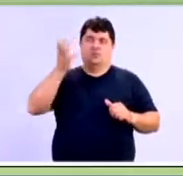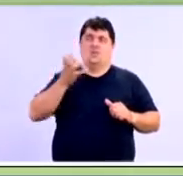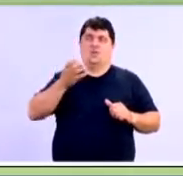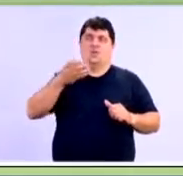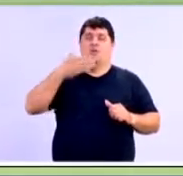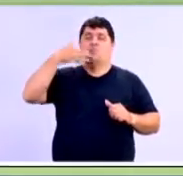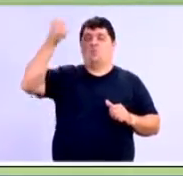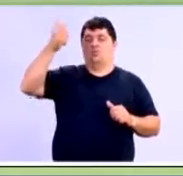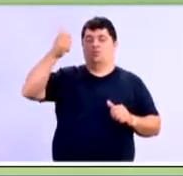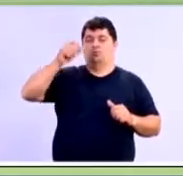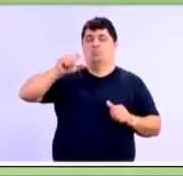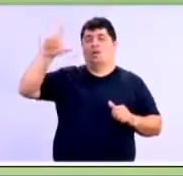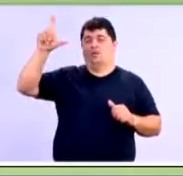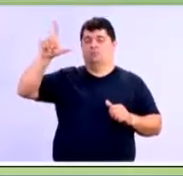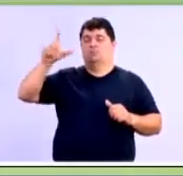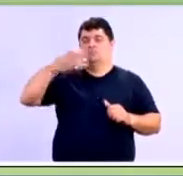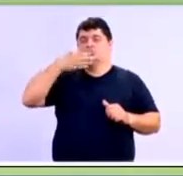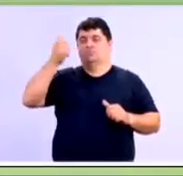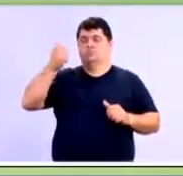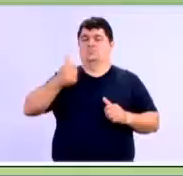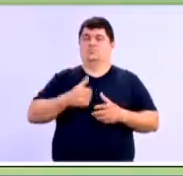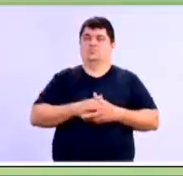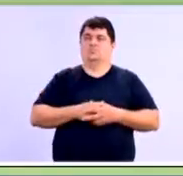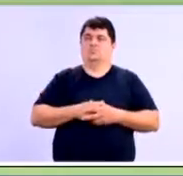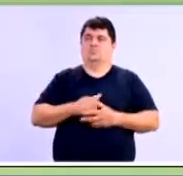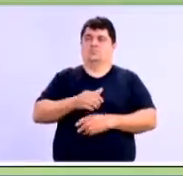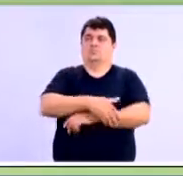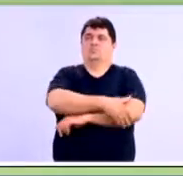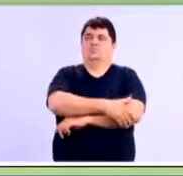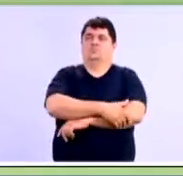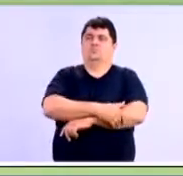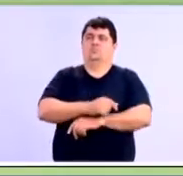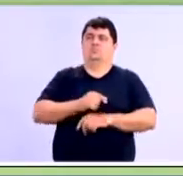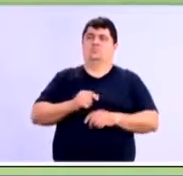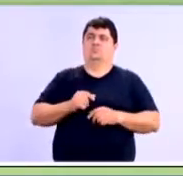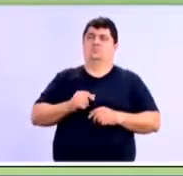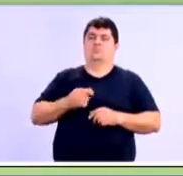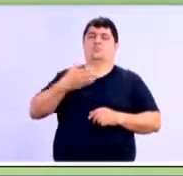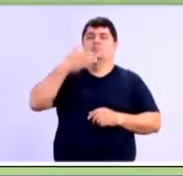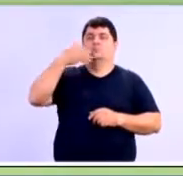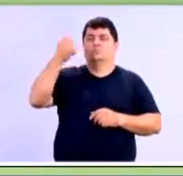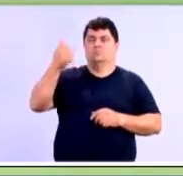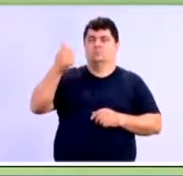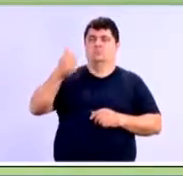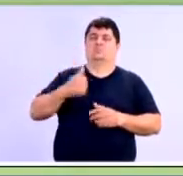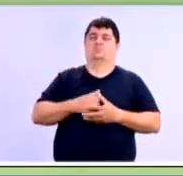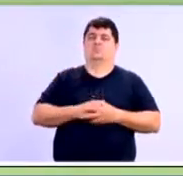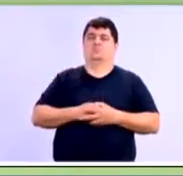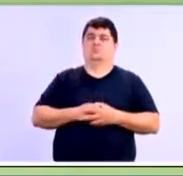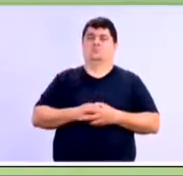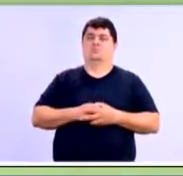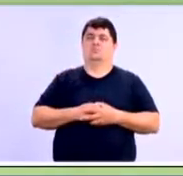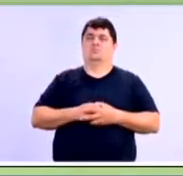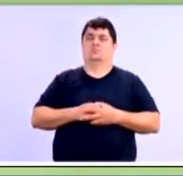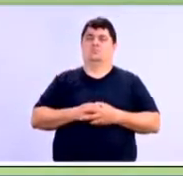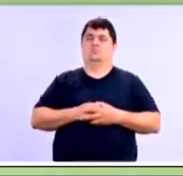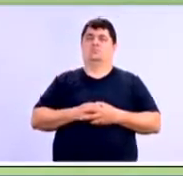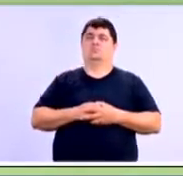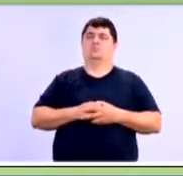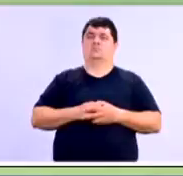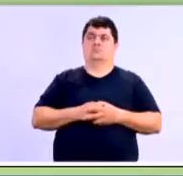margem? Quero ter maior margem. Então, aconteceu o que aqui? Aumentou. Então, esse